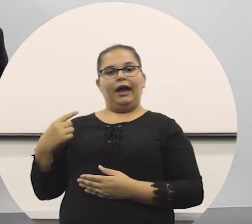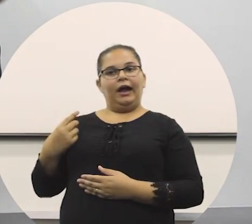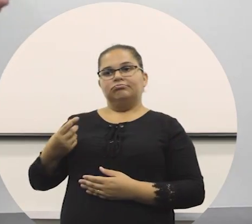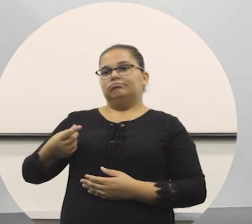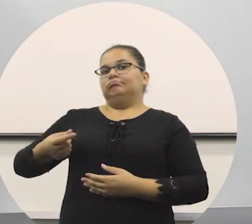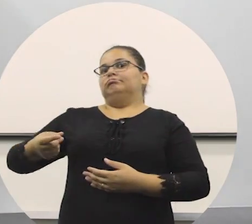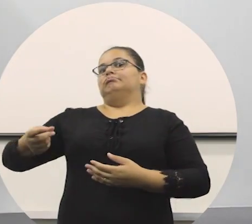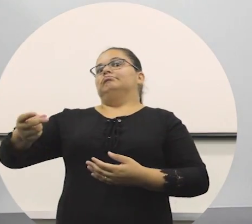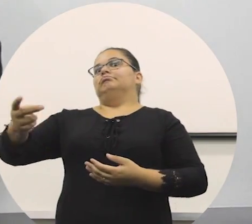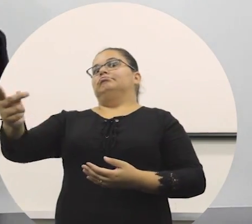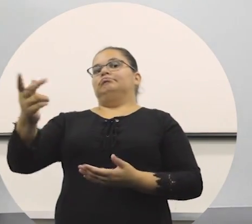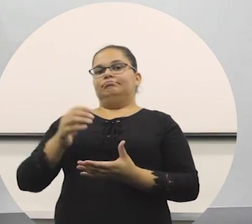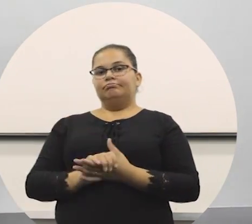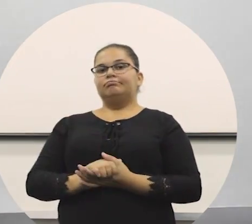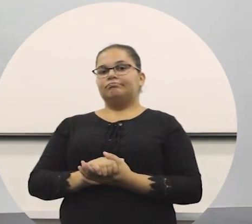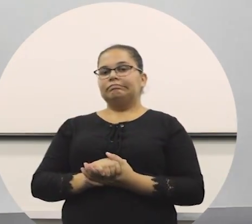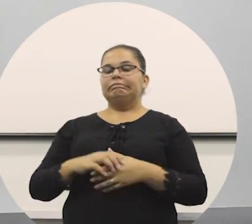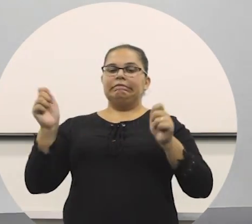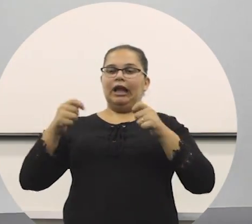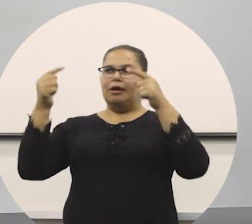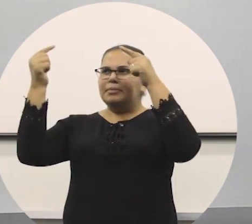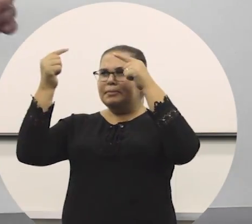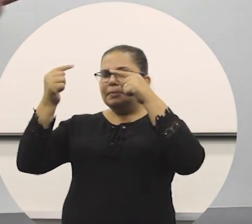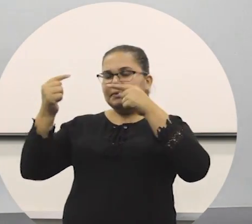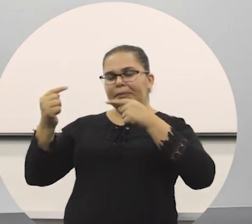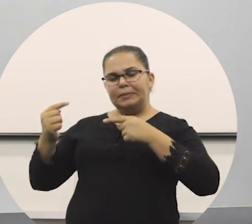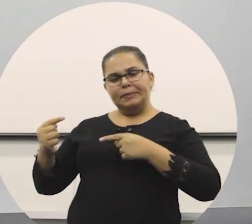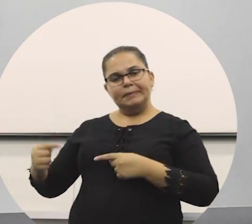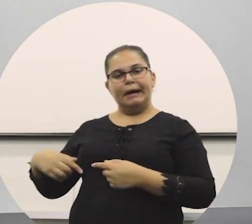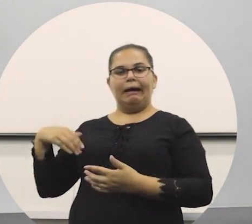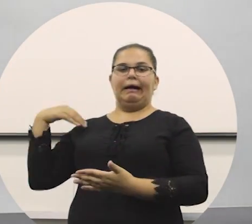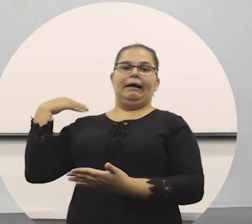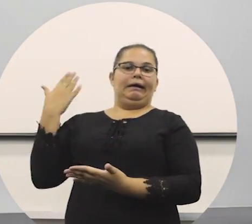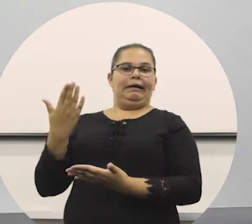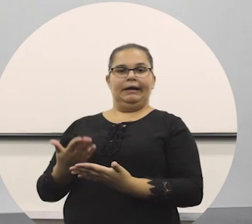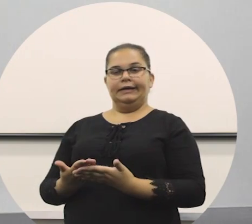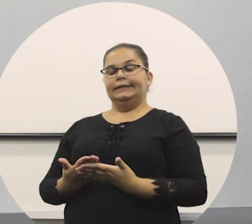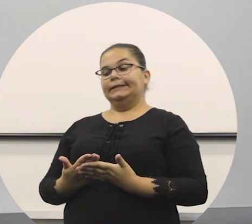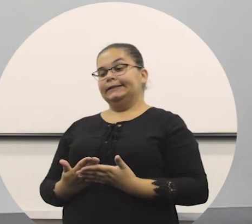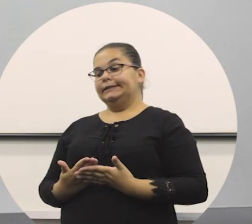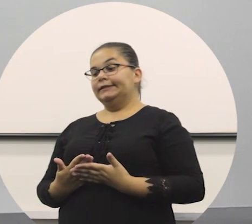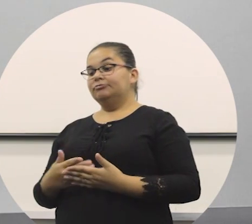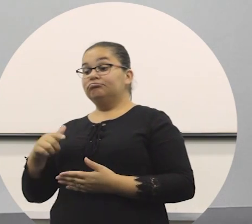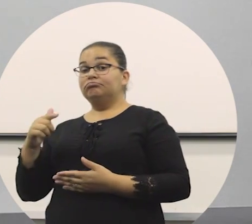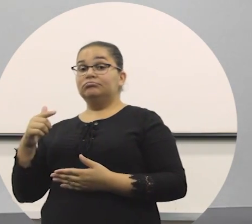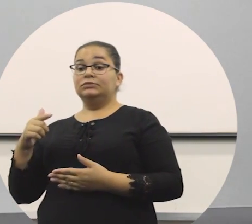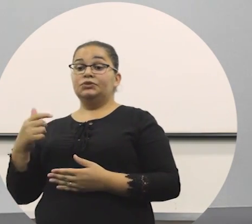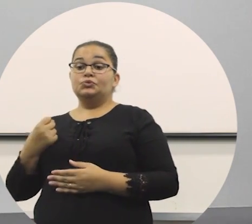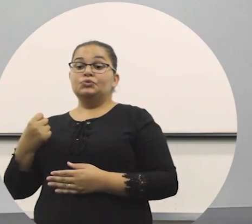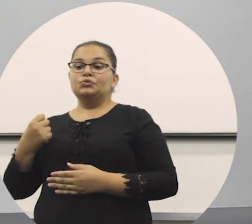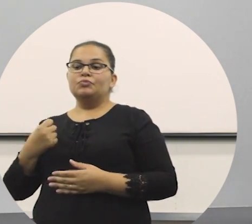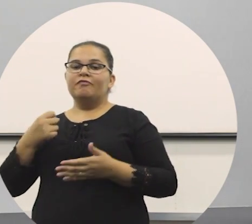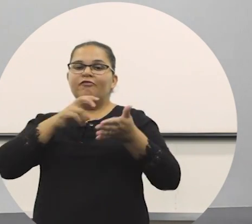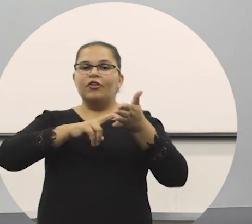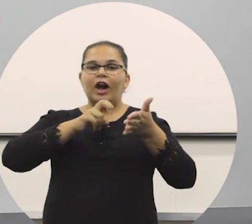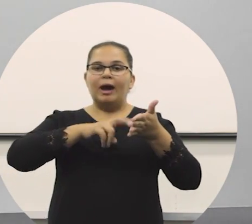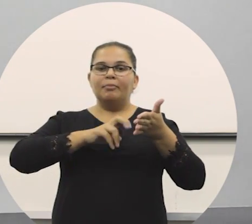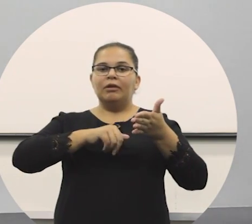consegue um número infinito de possibilidades. É lógico, nós não temos um número infinito de